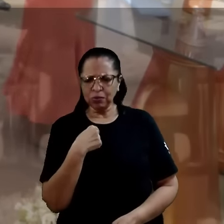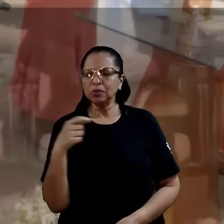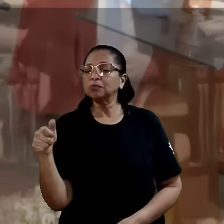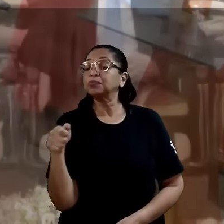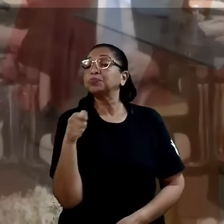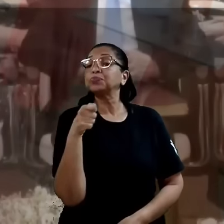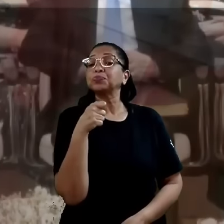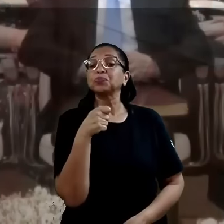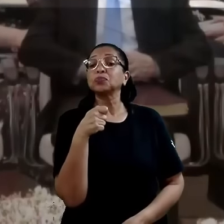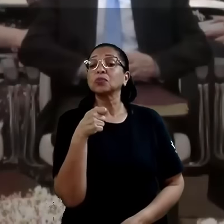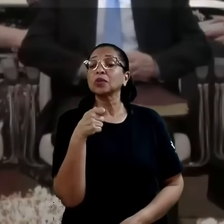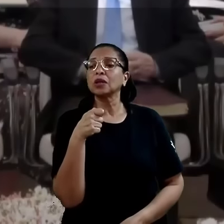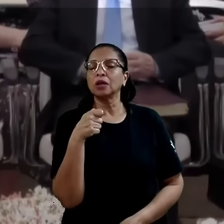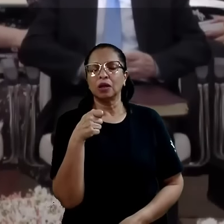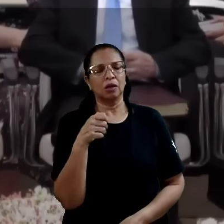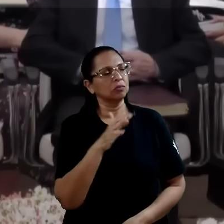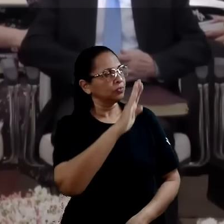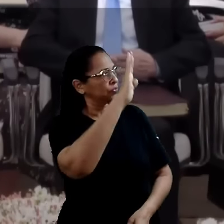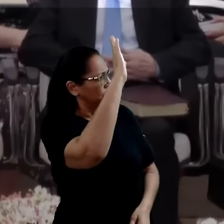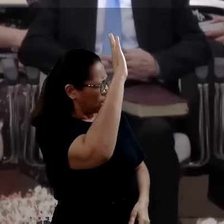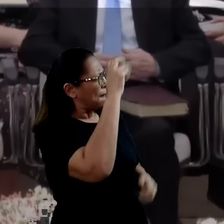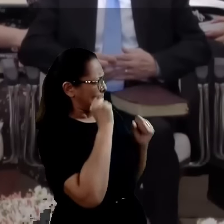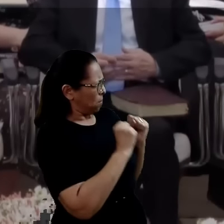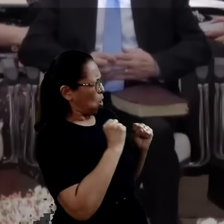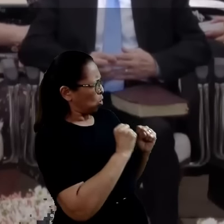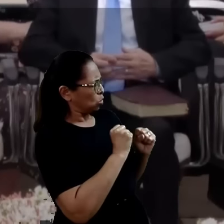oportunidade falava agora não no